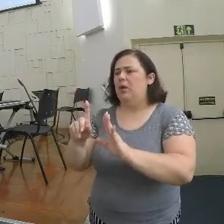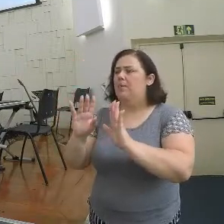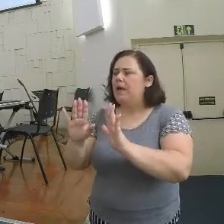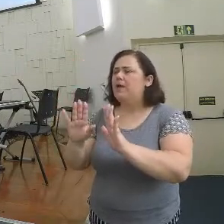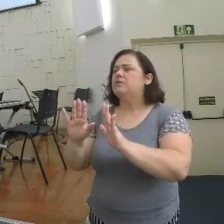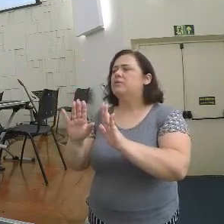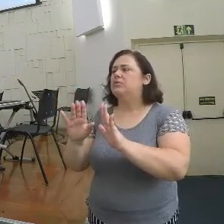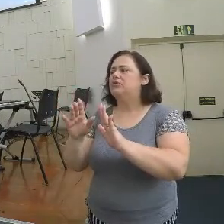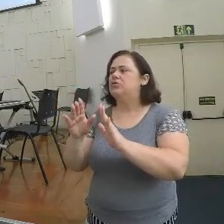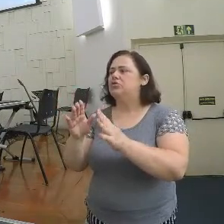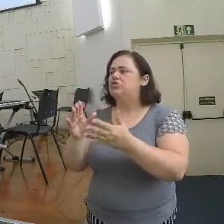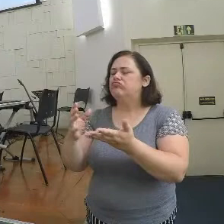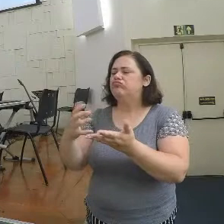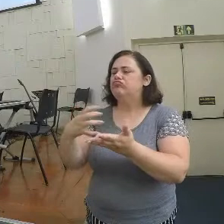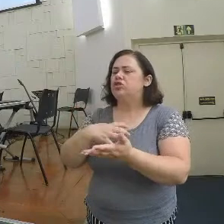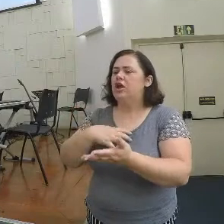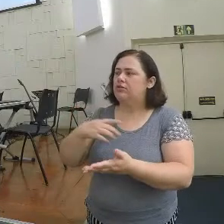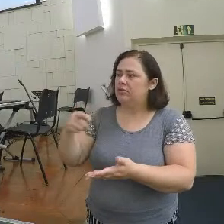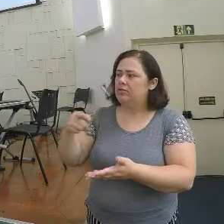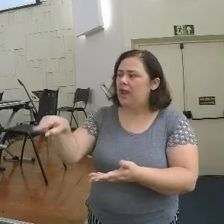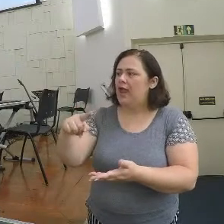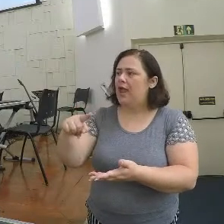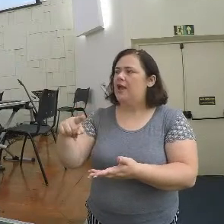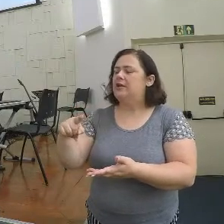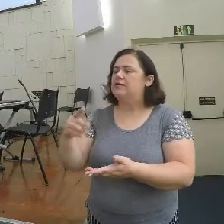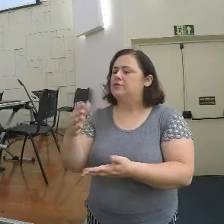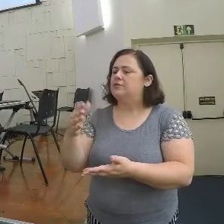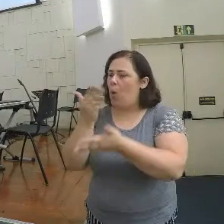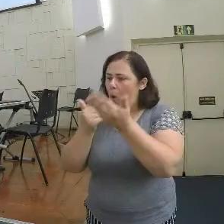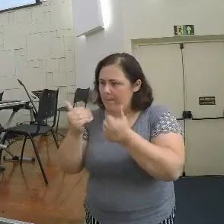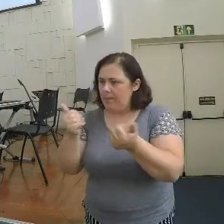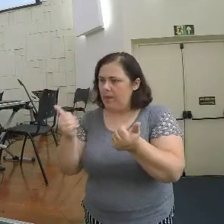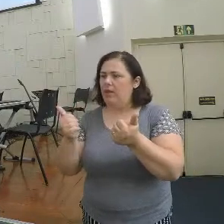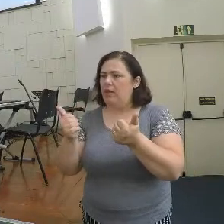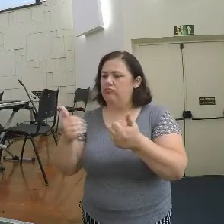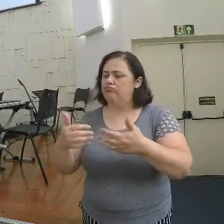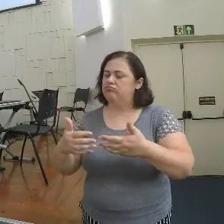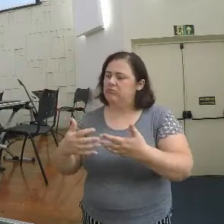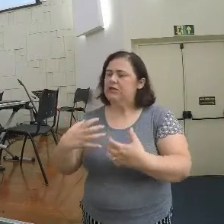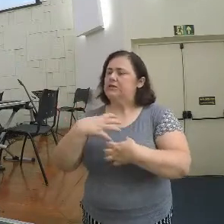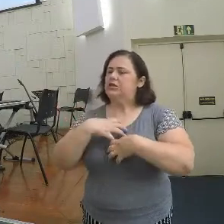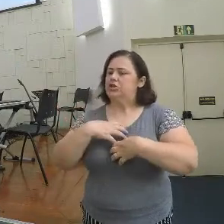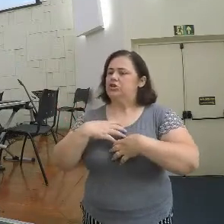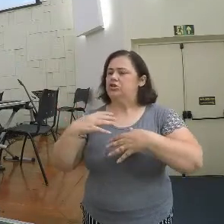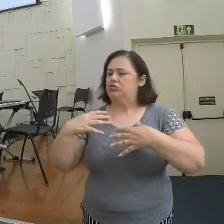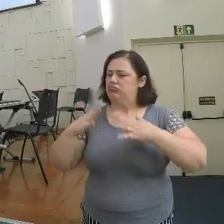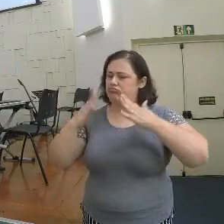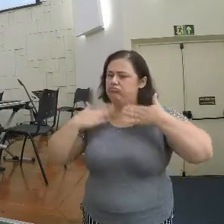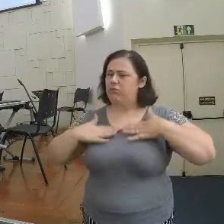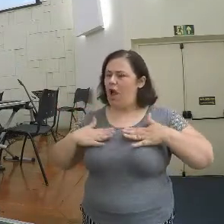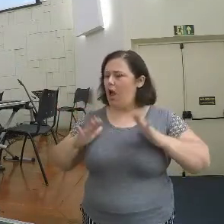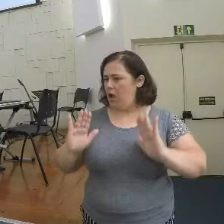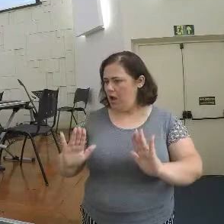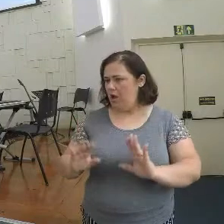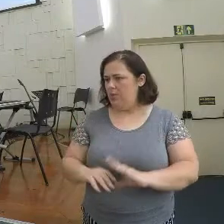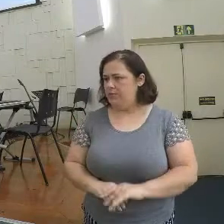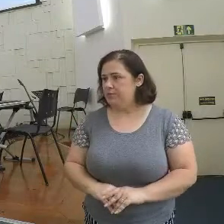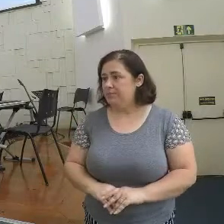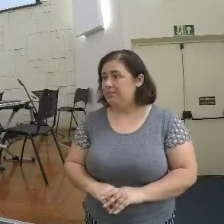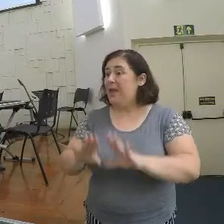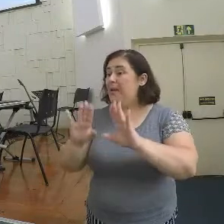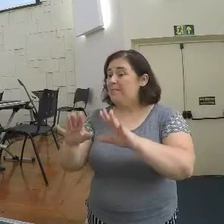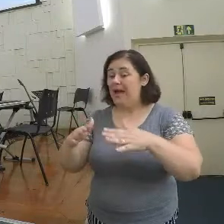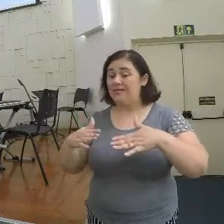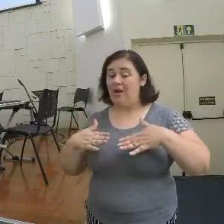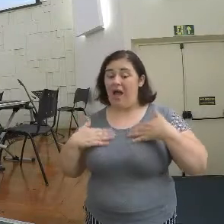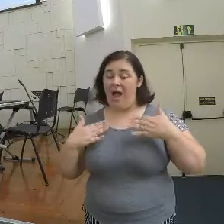Israel, o culto, o calendário extenso e complexo da vida religiosa de Israel. Mas alegria também para